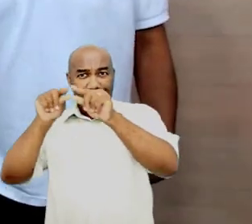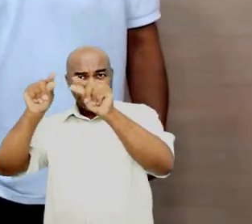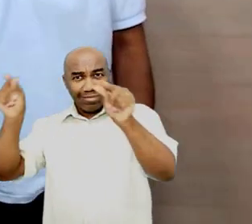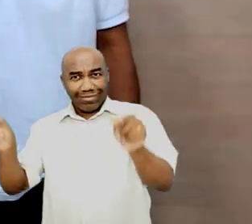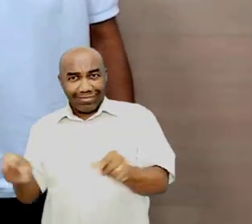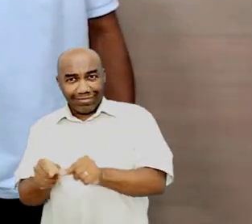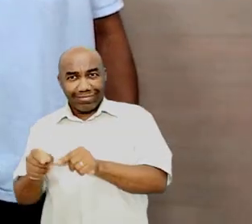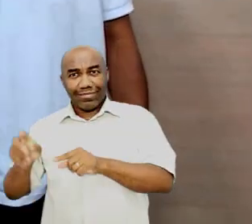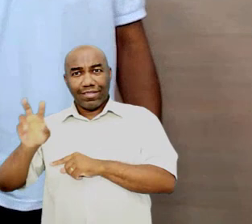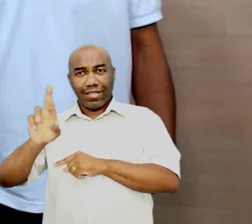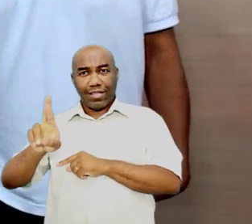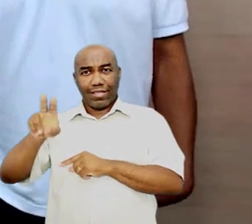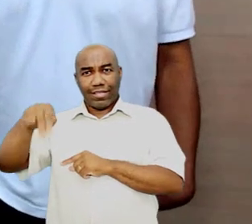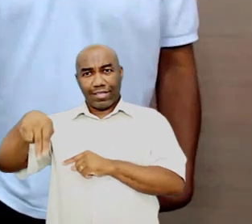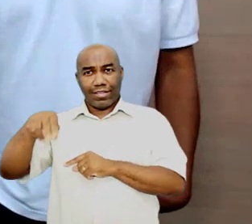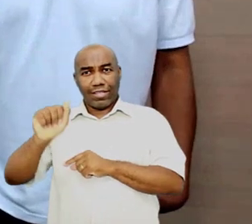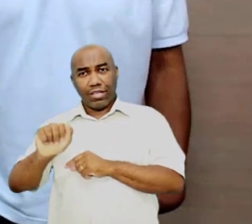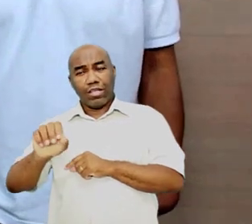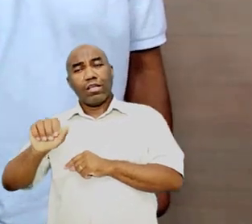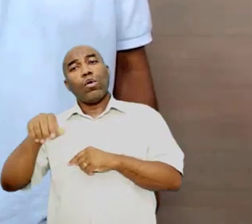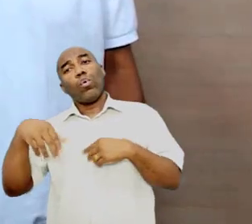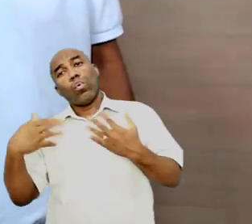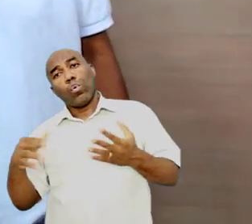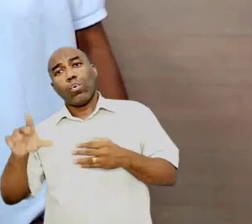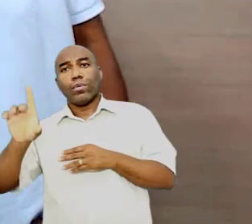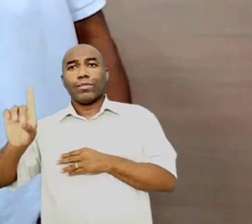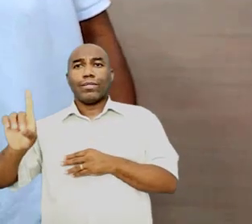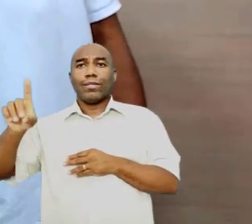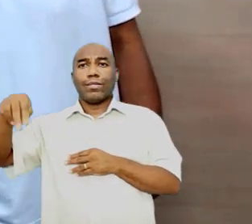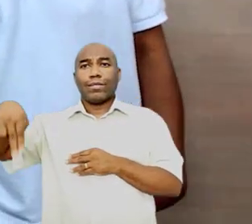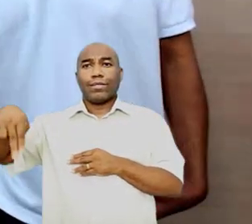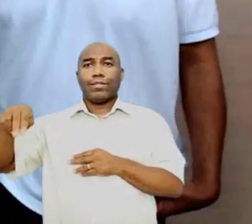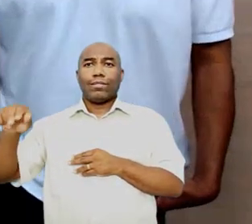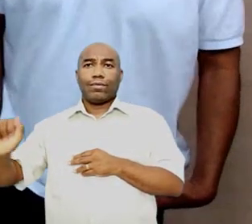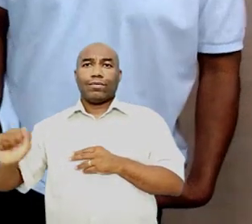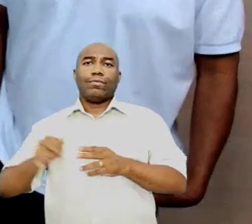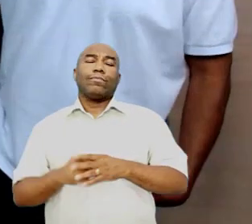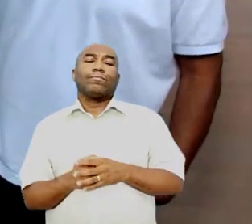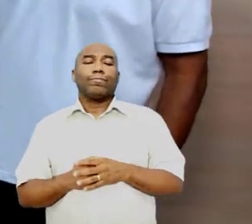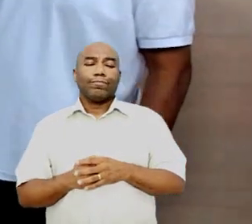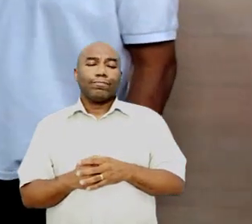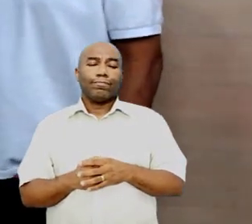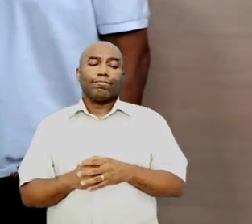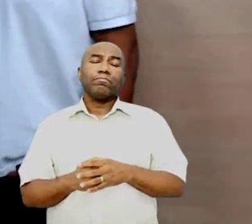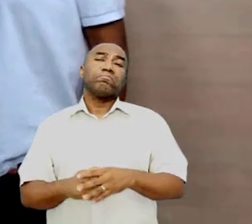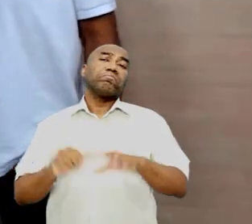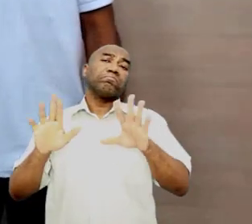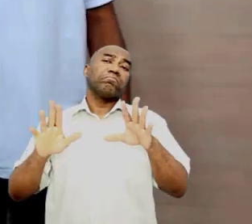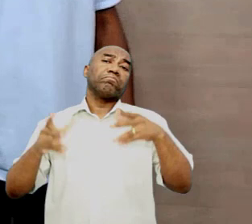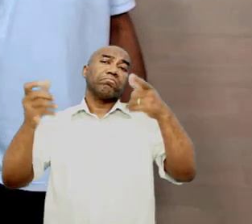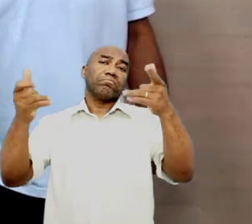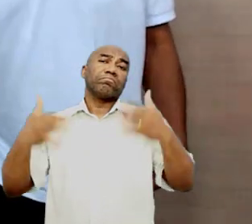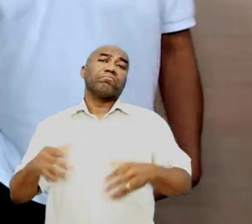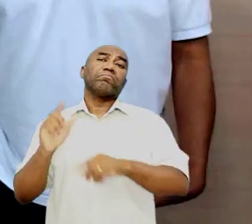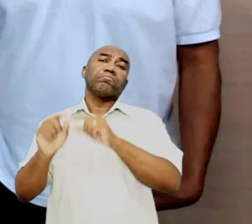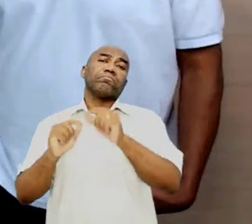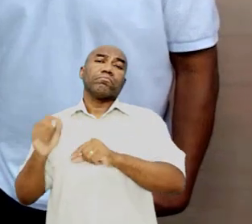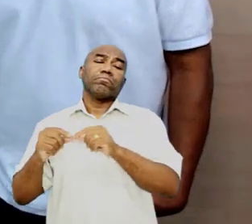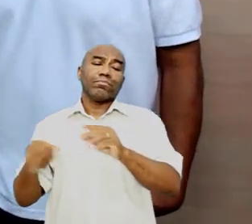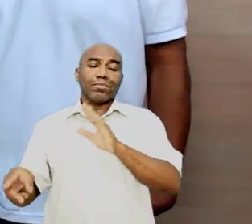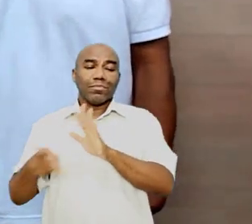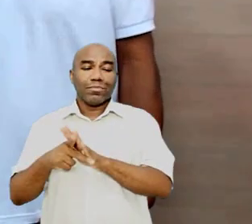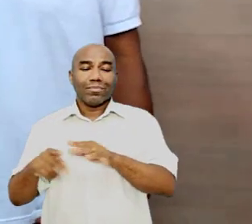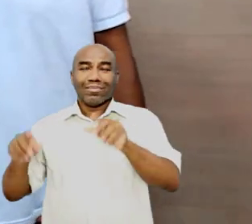o RNA. Professor, eu tenho uma dúvida. Qual? Da onde vem essa cápsula